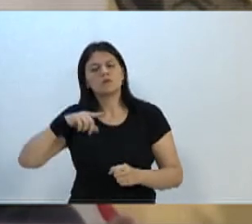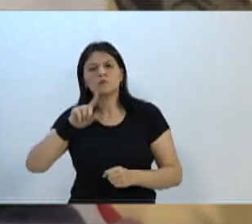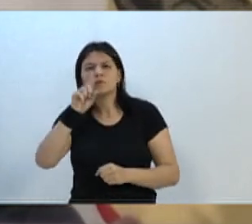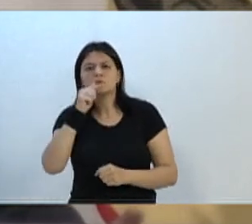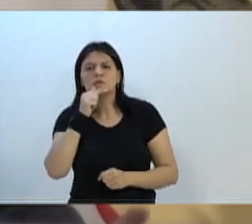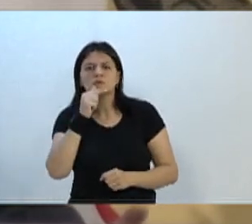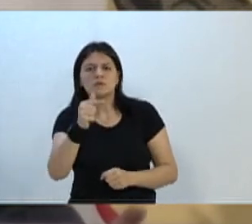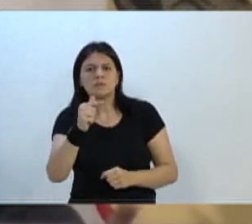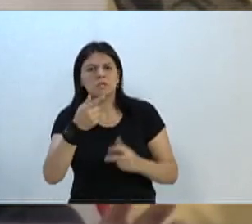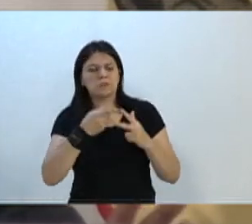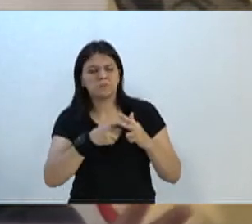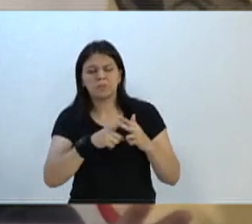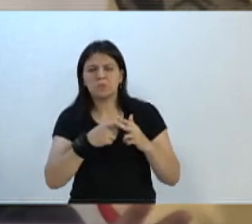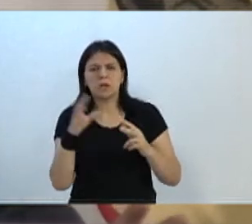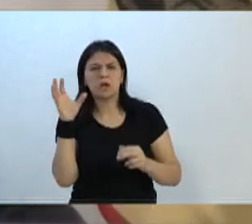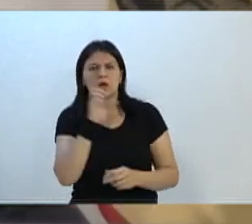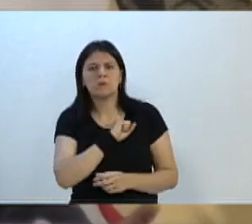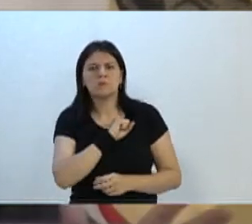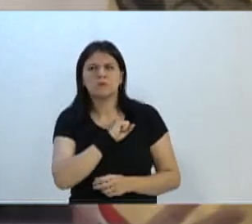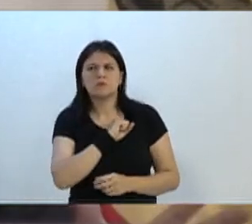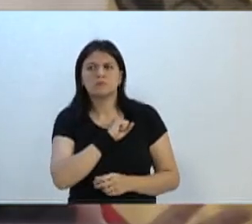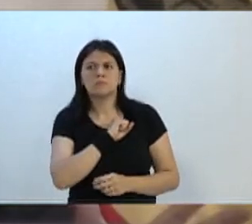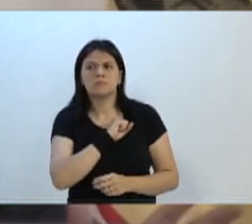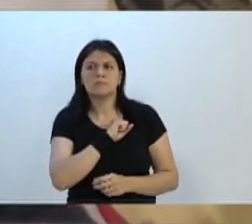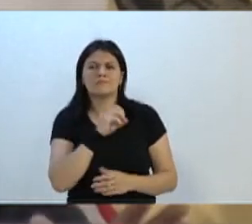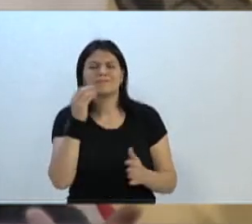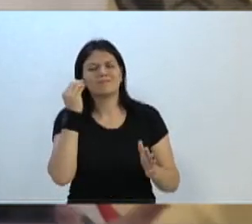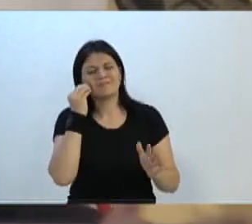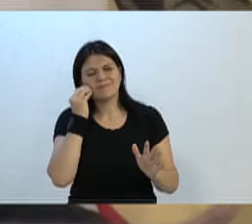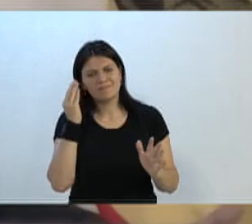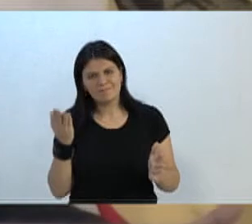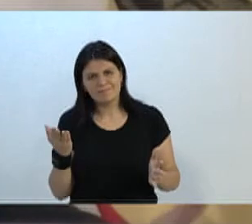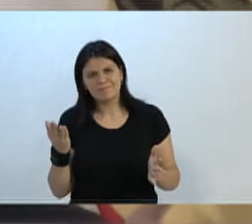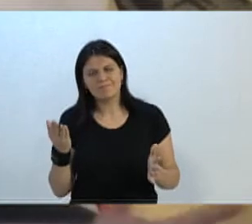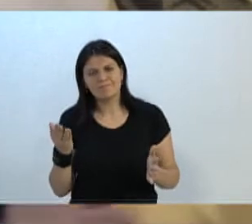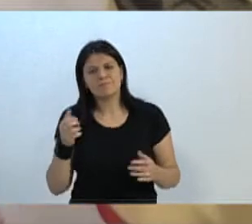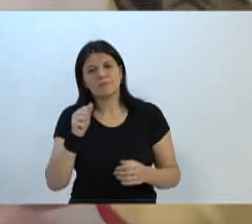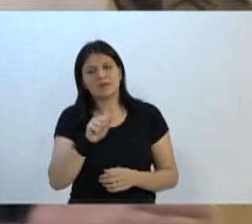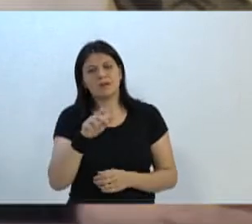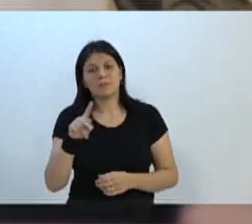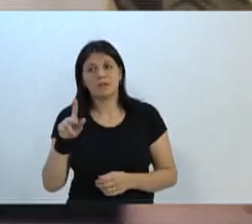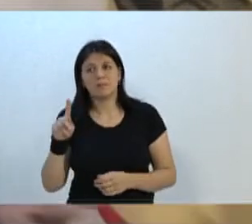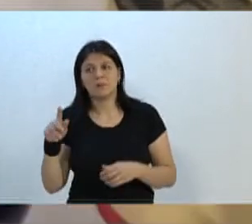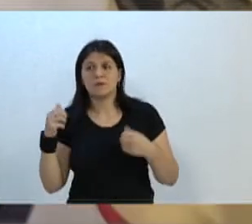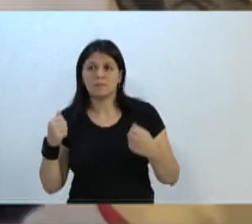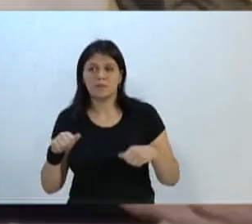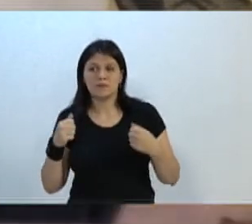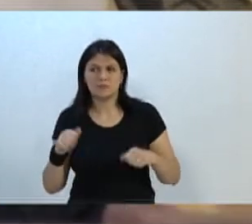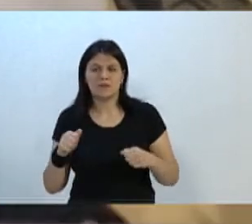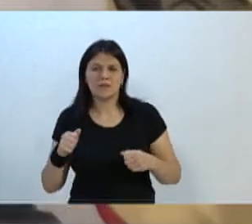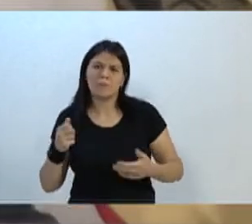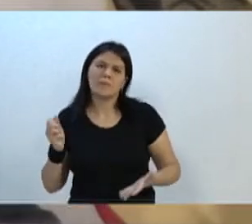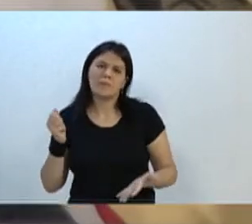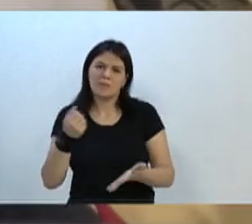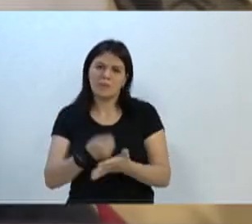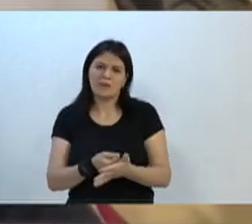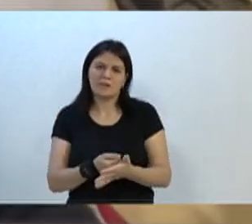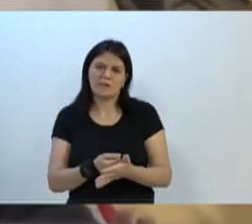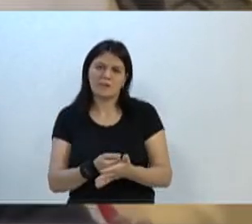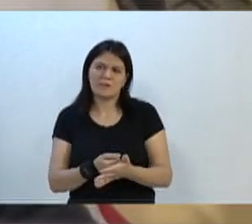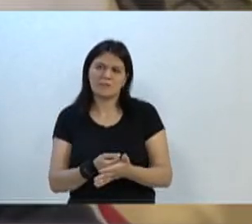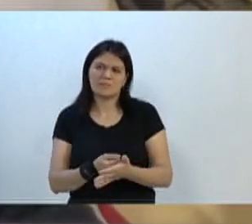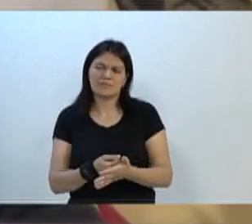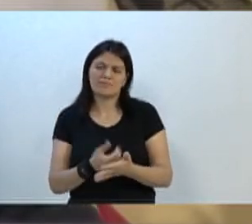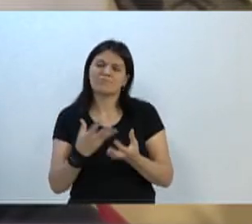uma semana resolver o problema muito rápido claro que a app teve que custear né boa